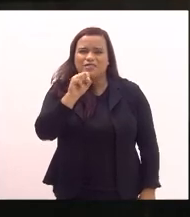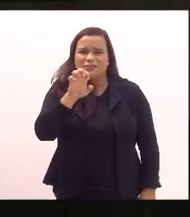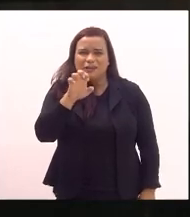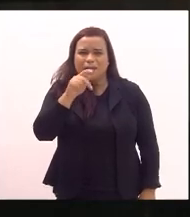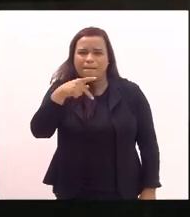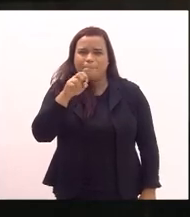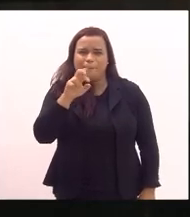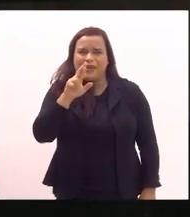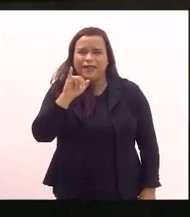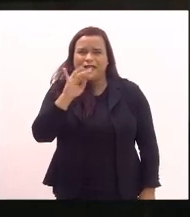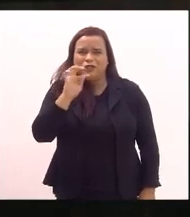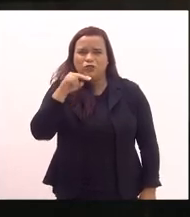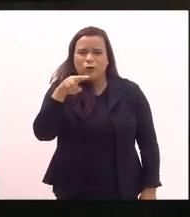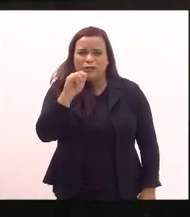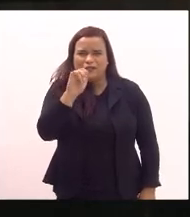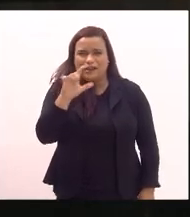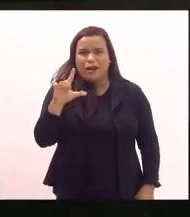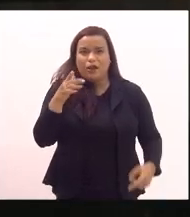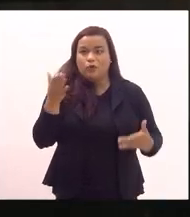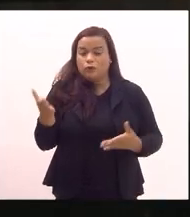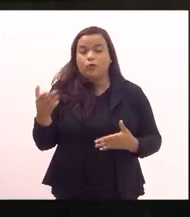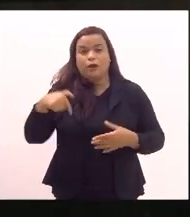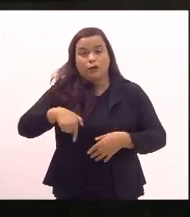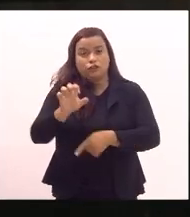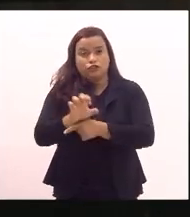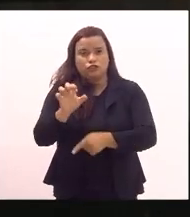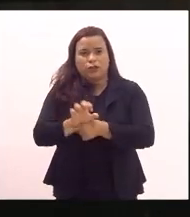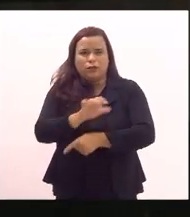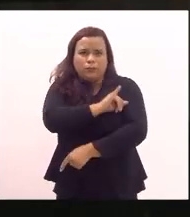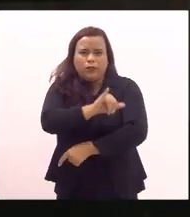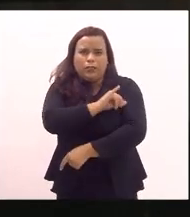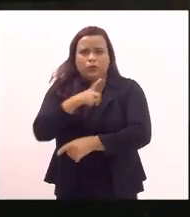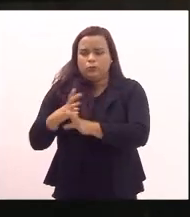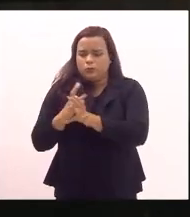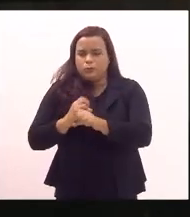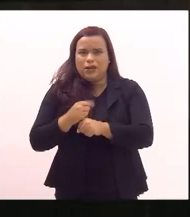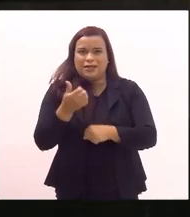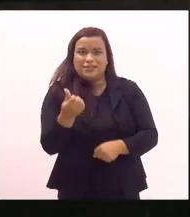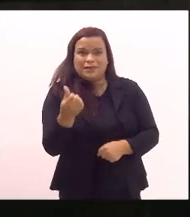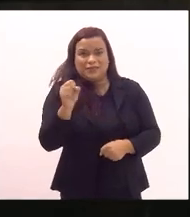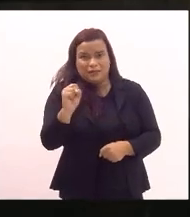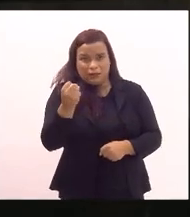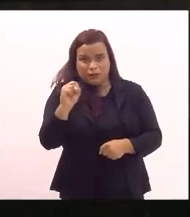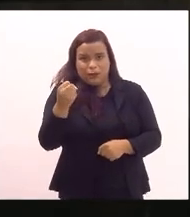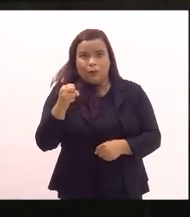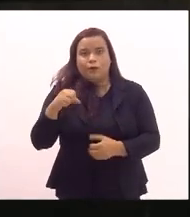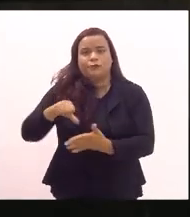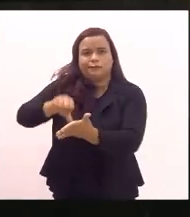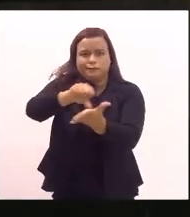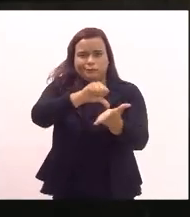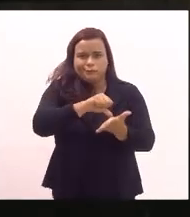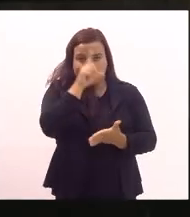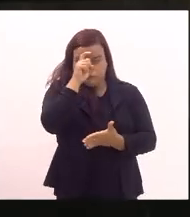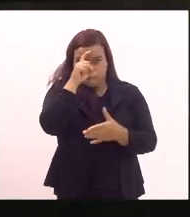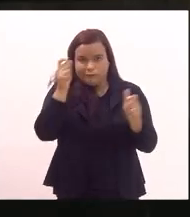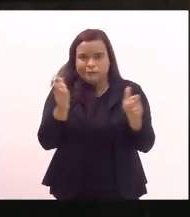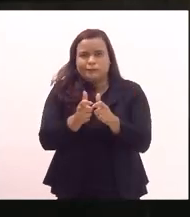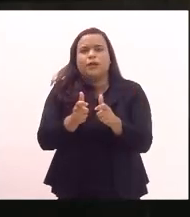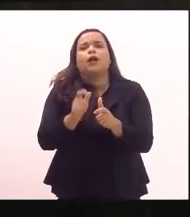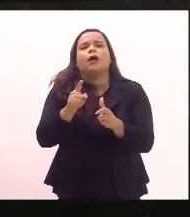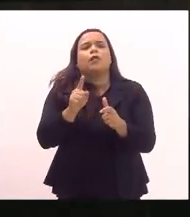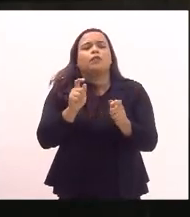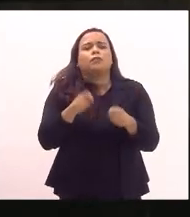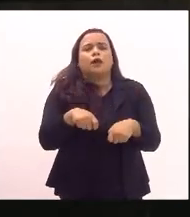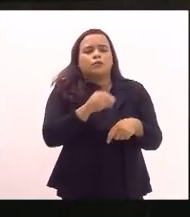estado do Rio de Janeiro nós temos 68 clínicas que compreende só 30 municípios e